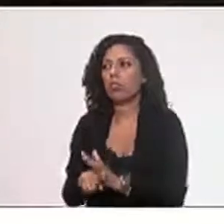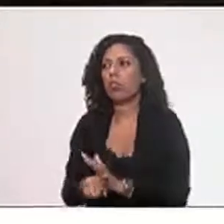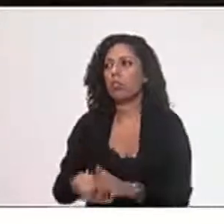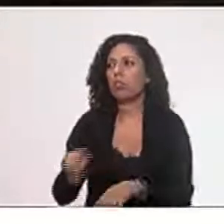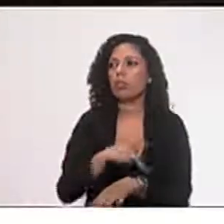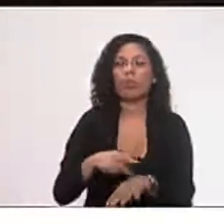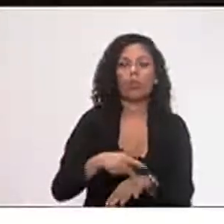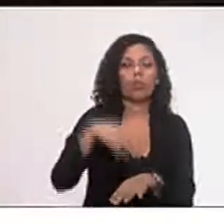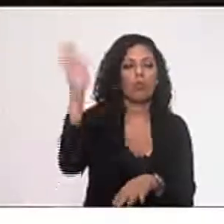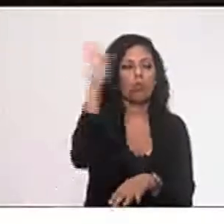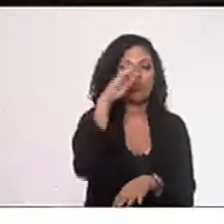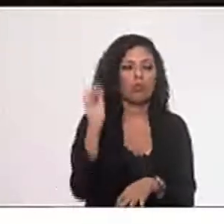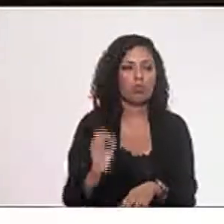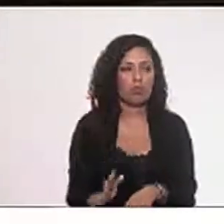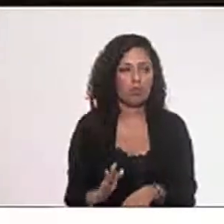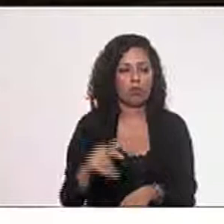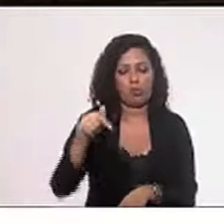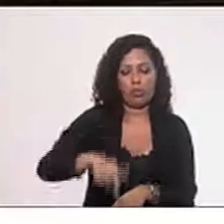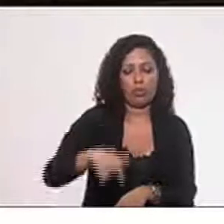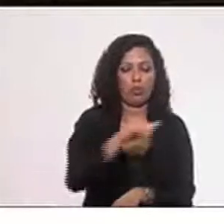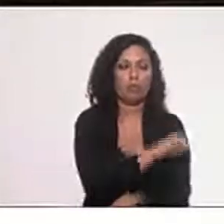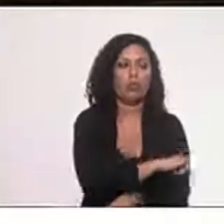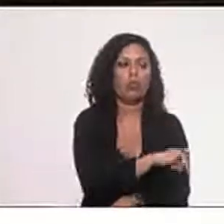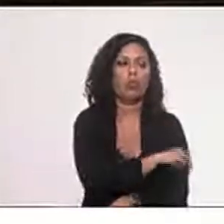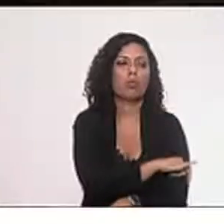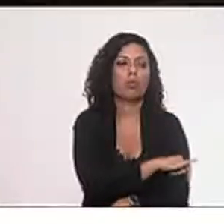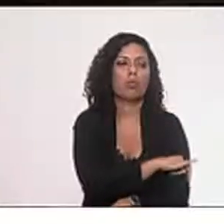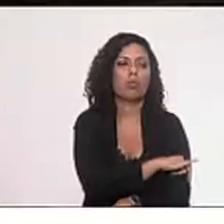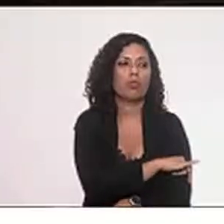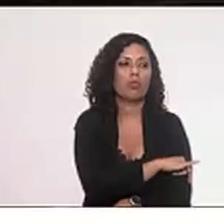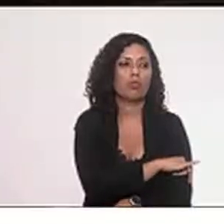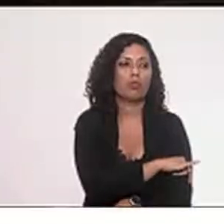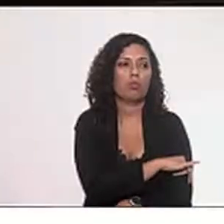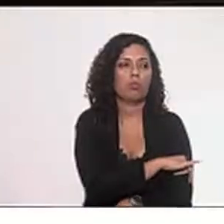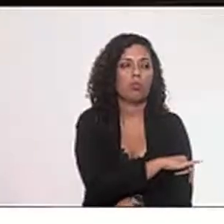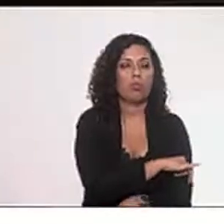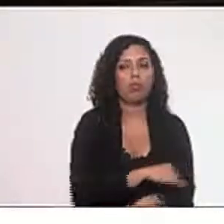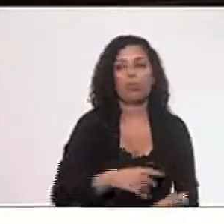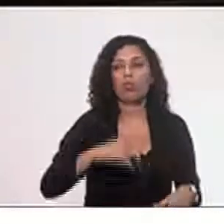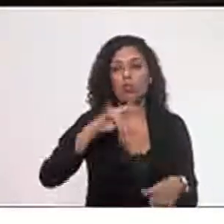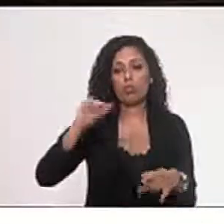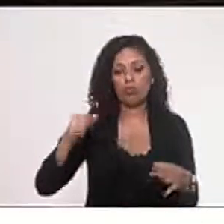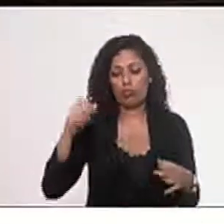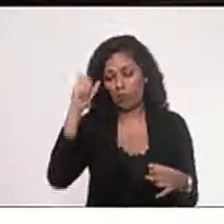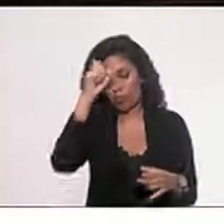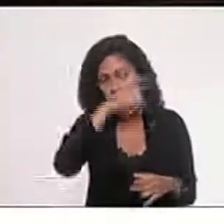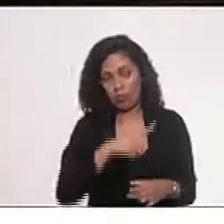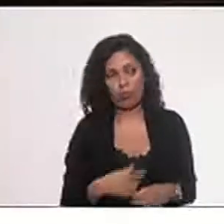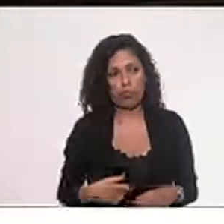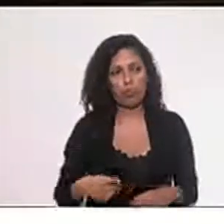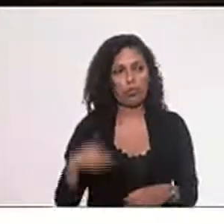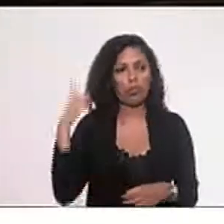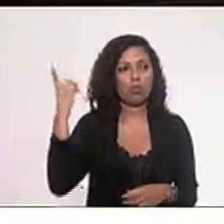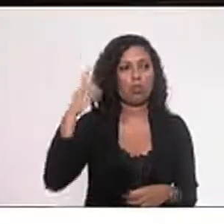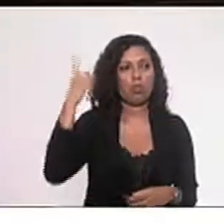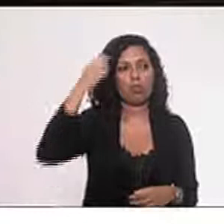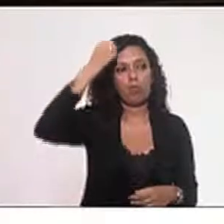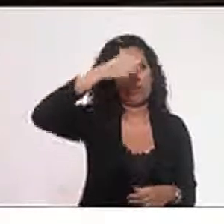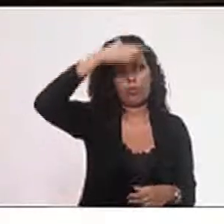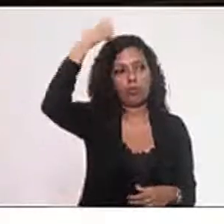brasil eo rio de janeiro nesse quadro dramático deputado luiz paulo corrêa da rocha